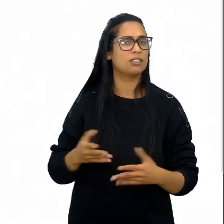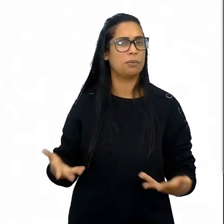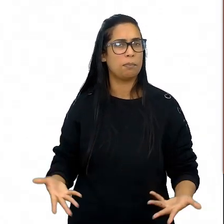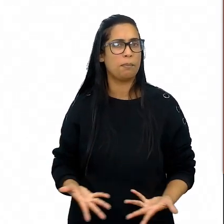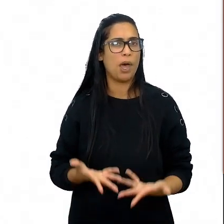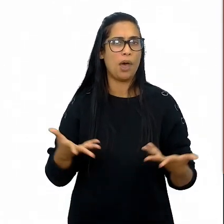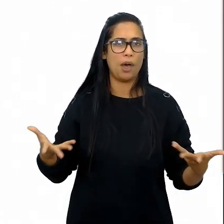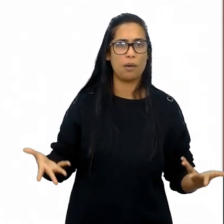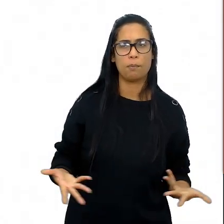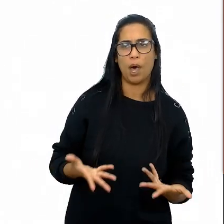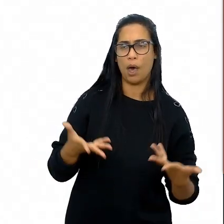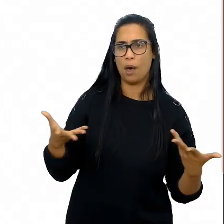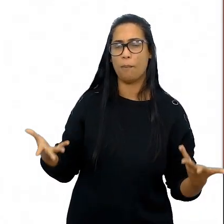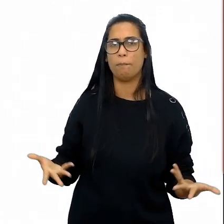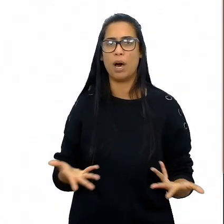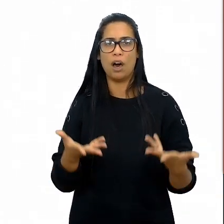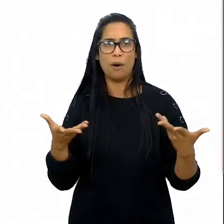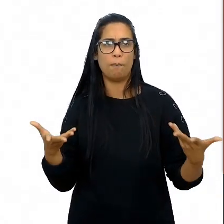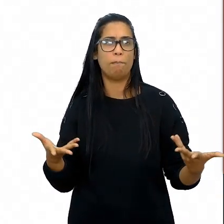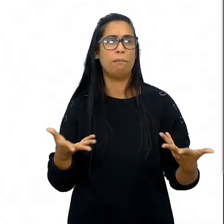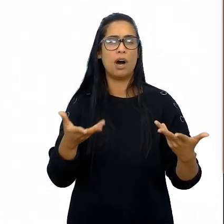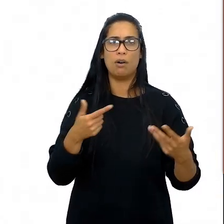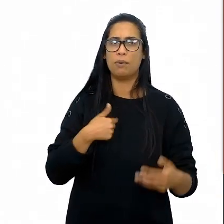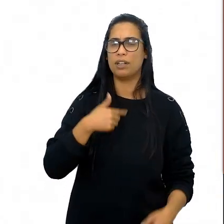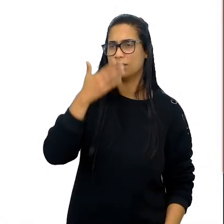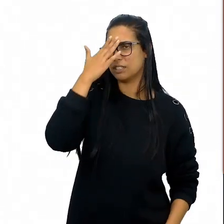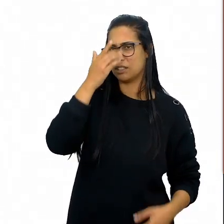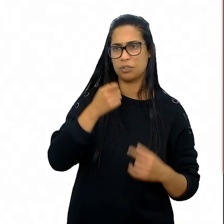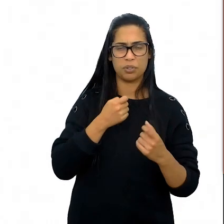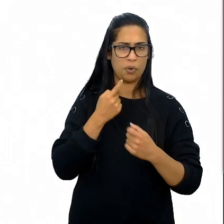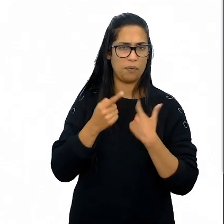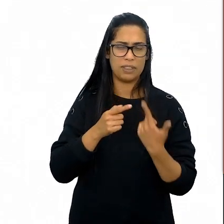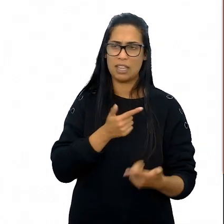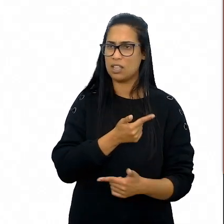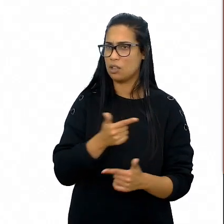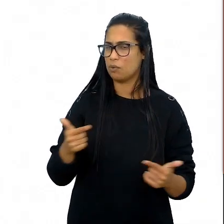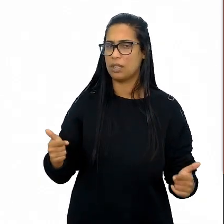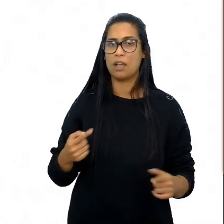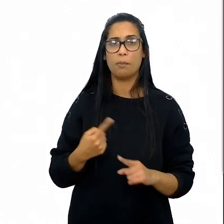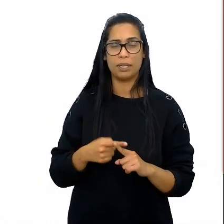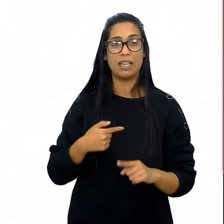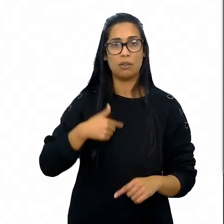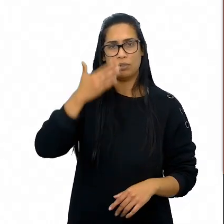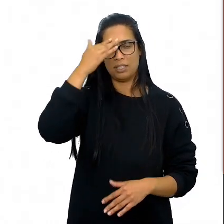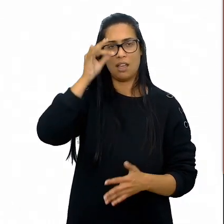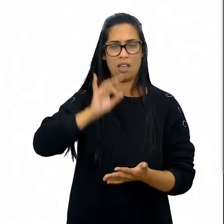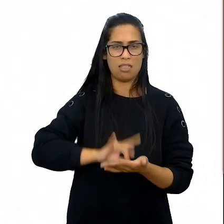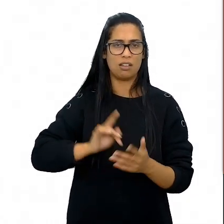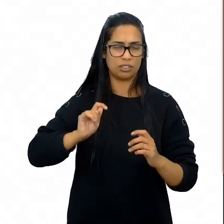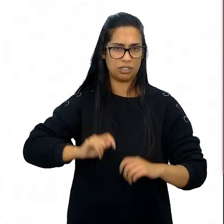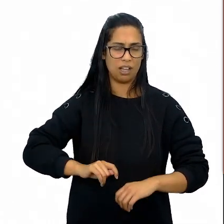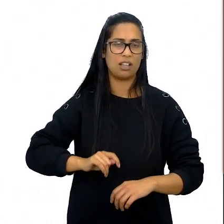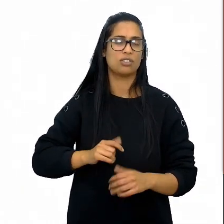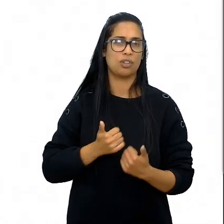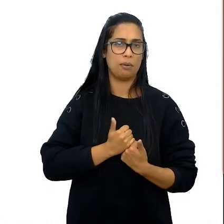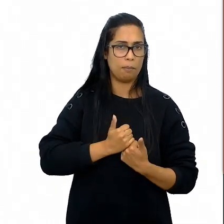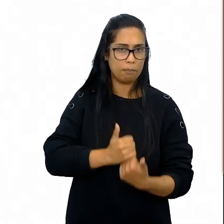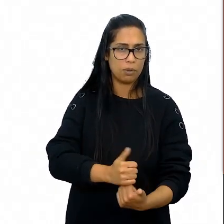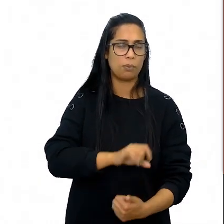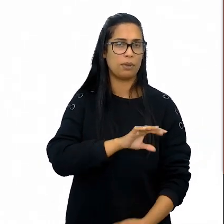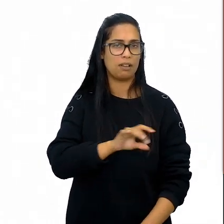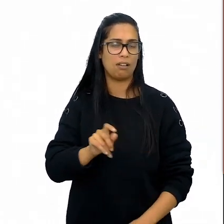isso não tenho dúvidas que vai trazer muito mais significado